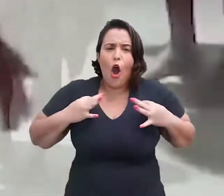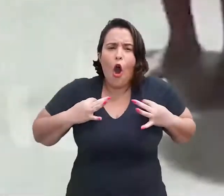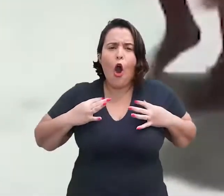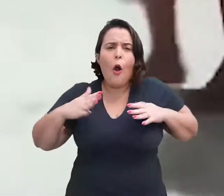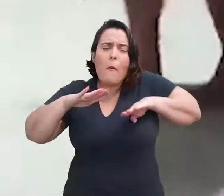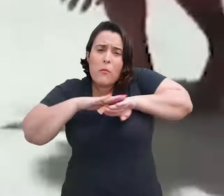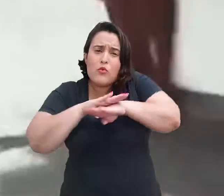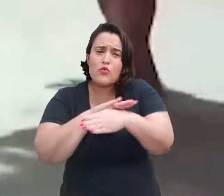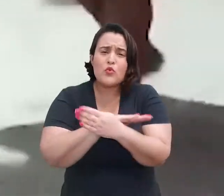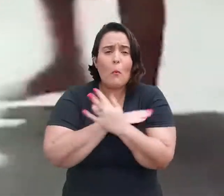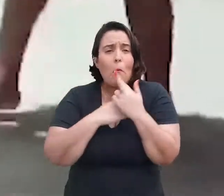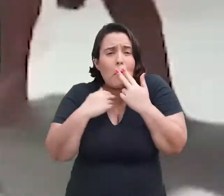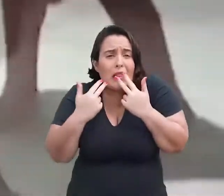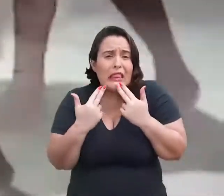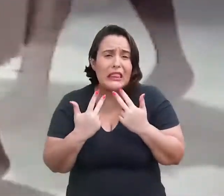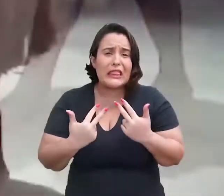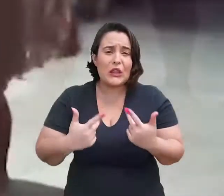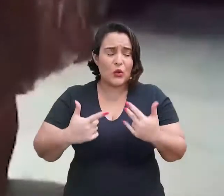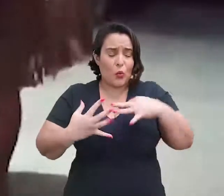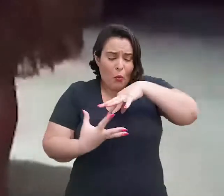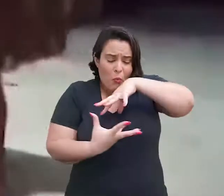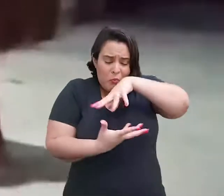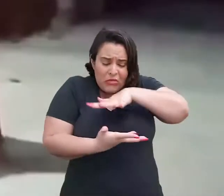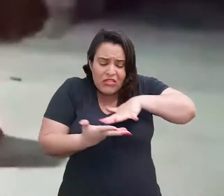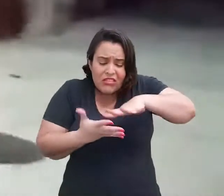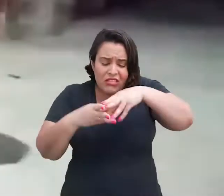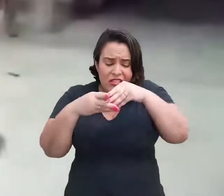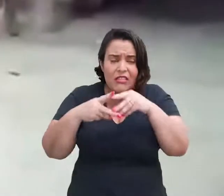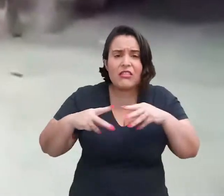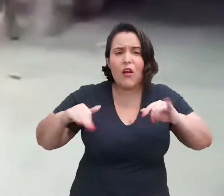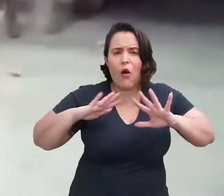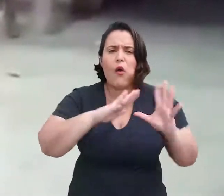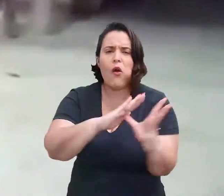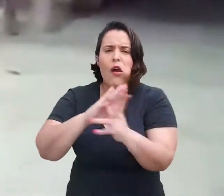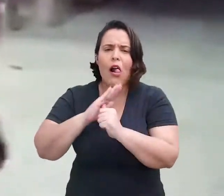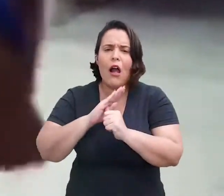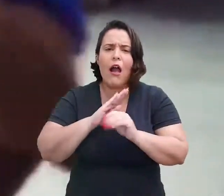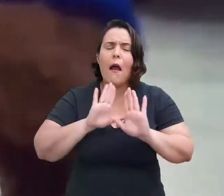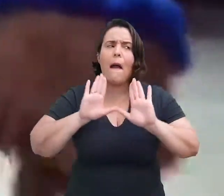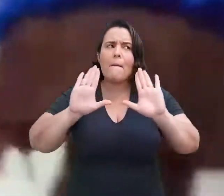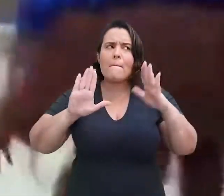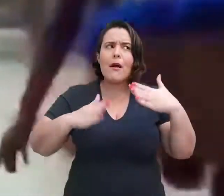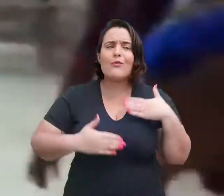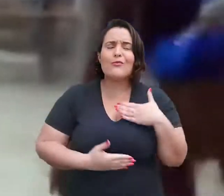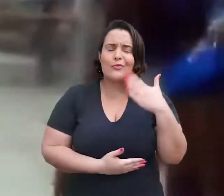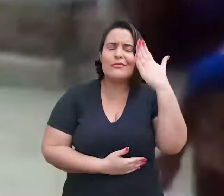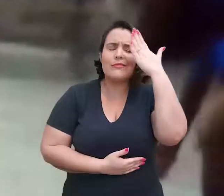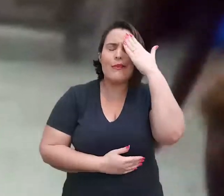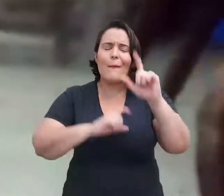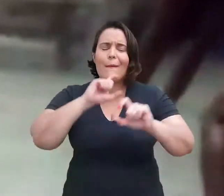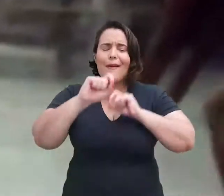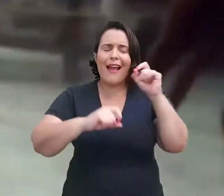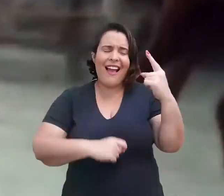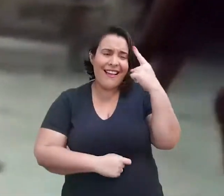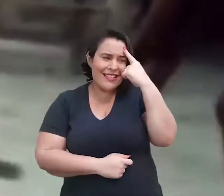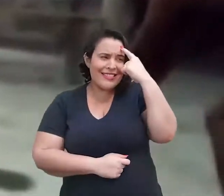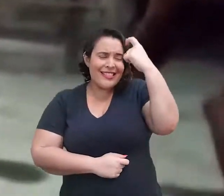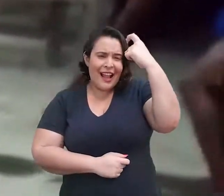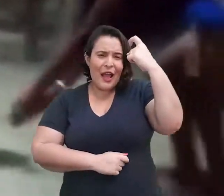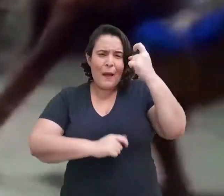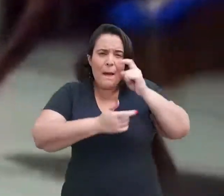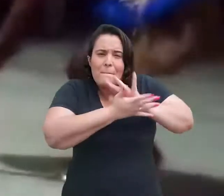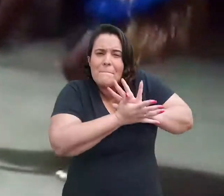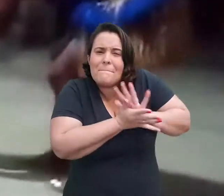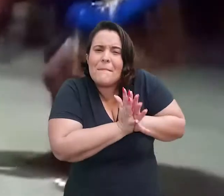línguas, os costumes, as terras. Mas eu ouvi dizer que uma ideia não se mata.